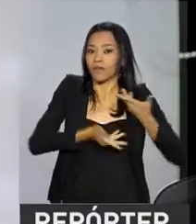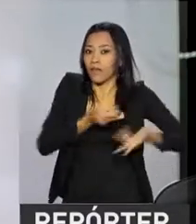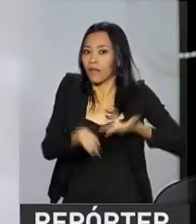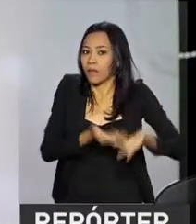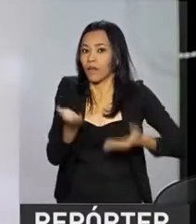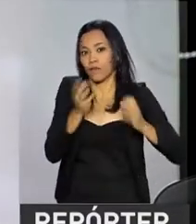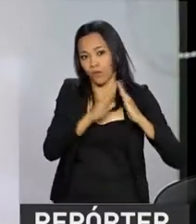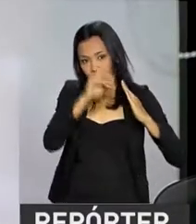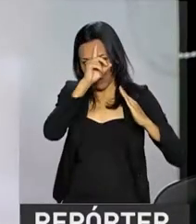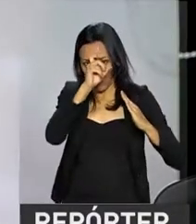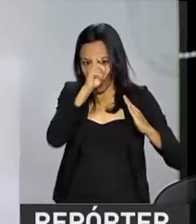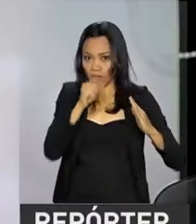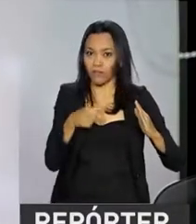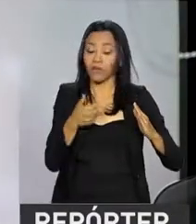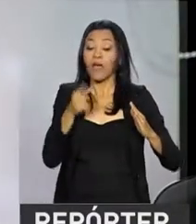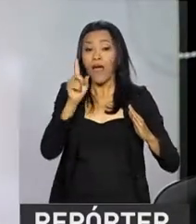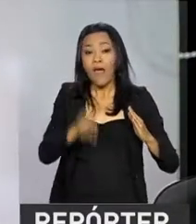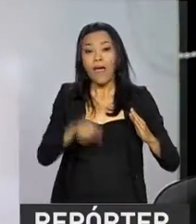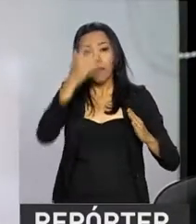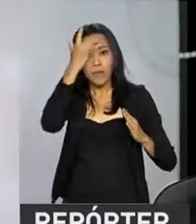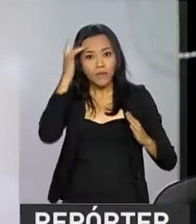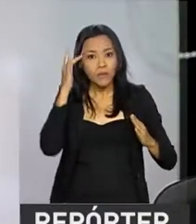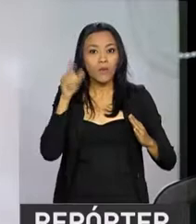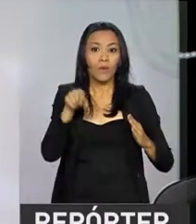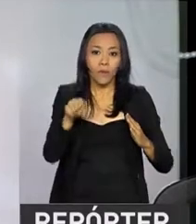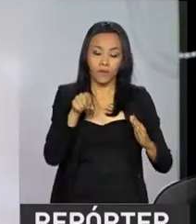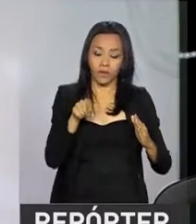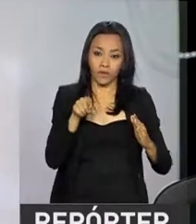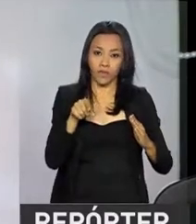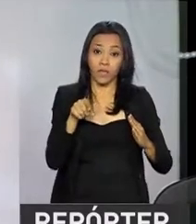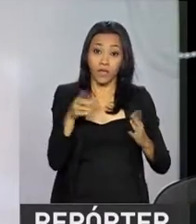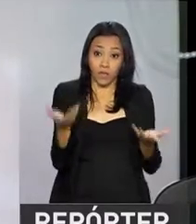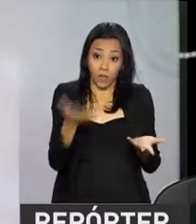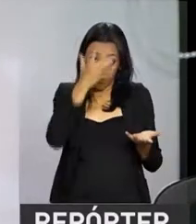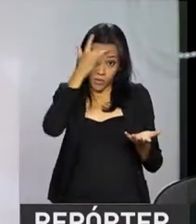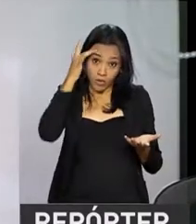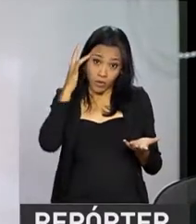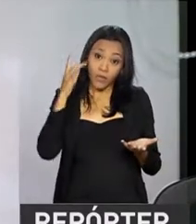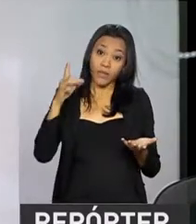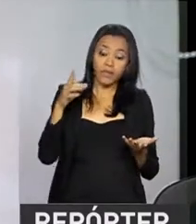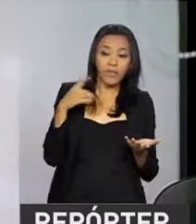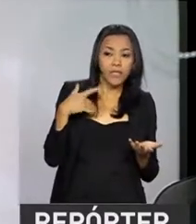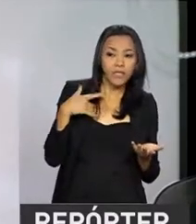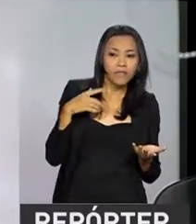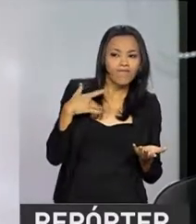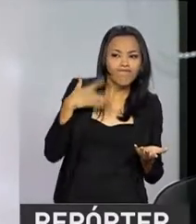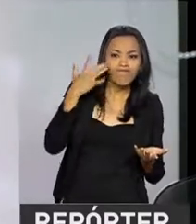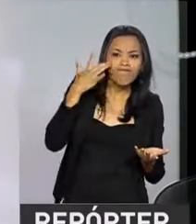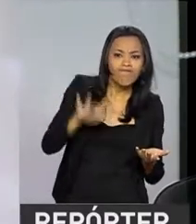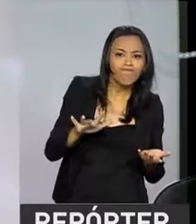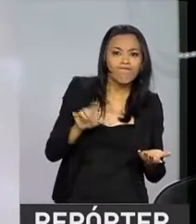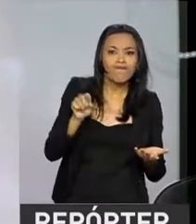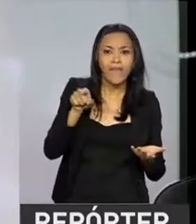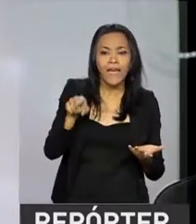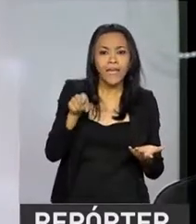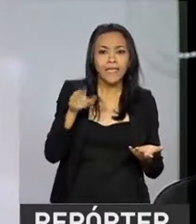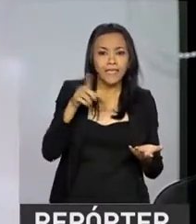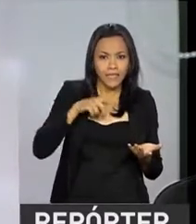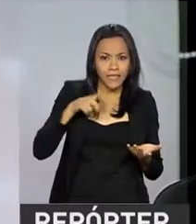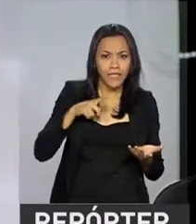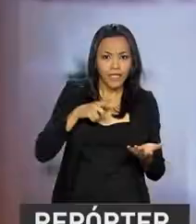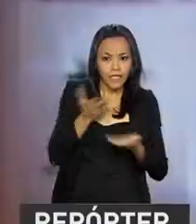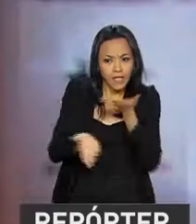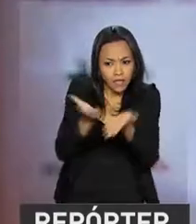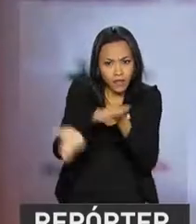nós chamamos de pessoas indetectáveis. Então, uma pessoa indetectável, ela não transmite o